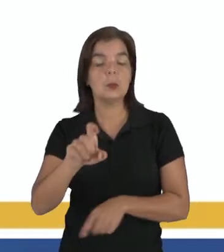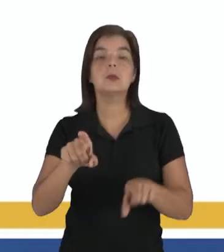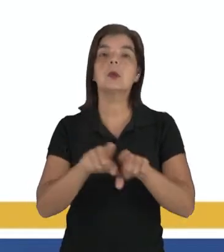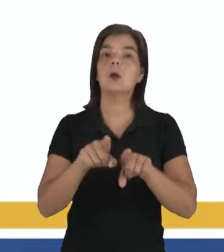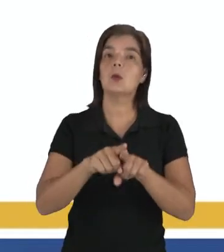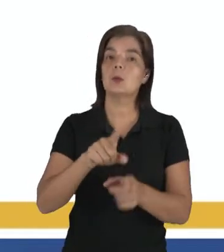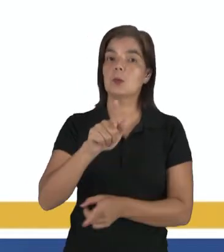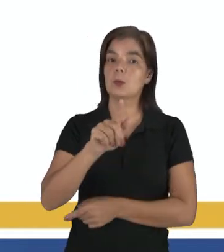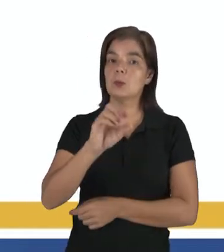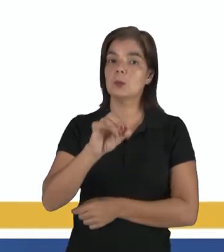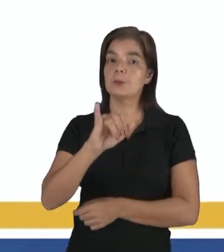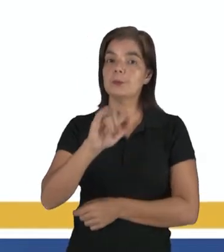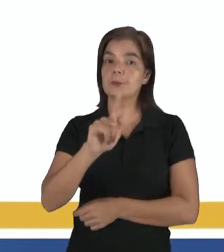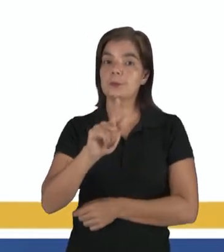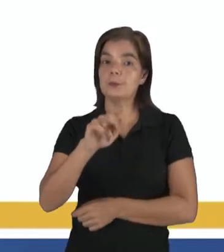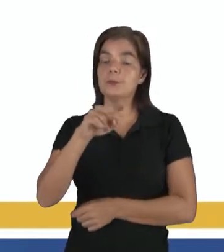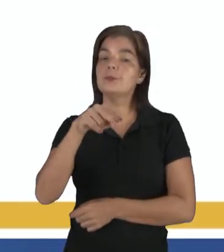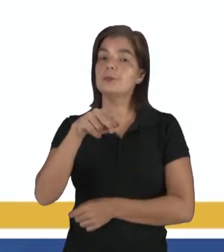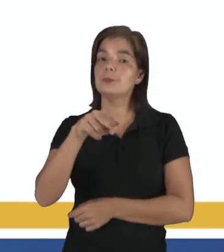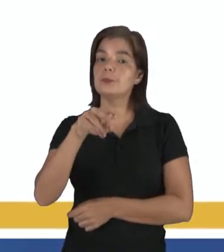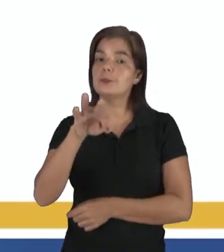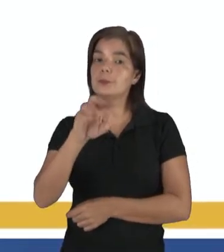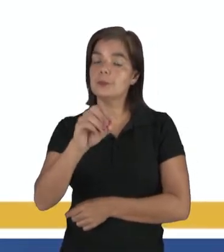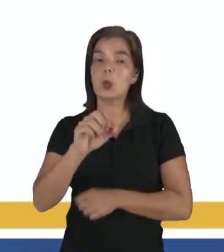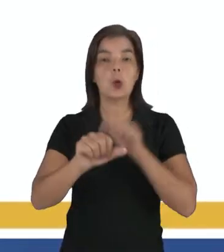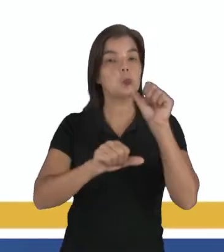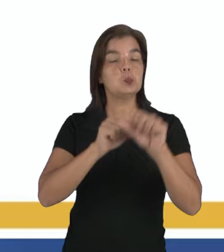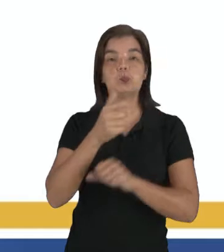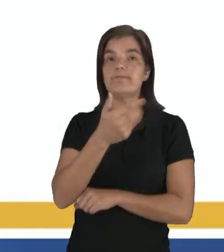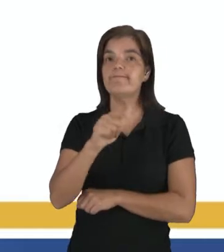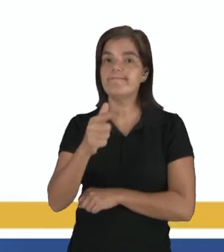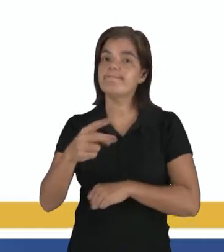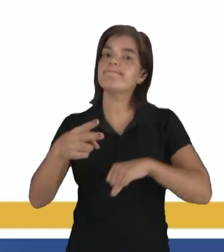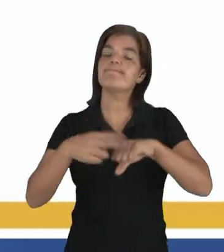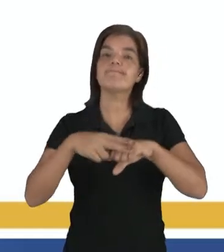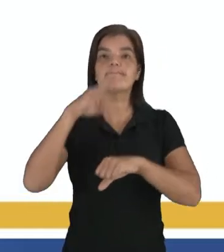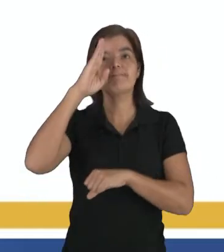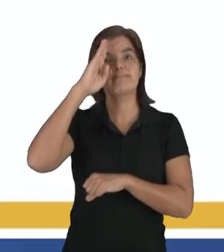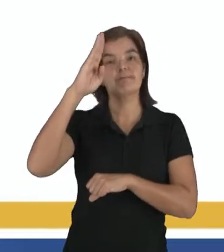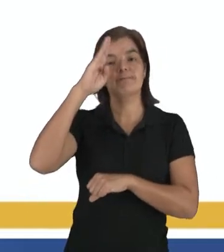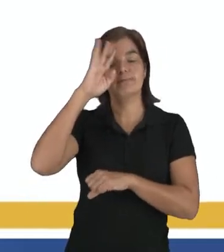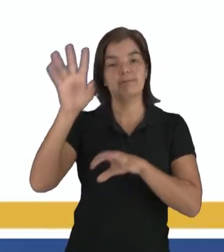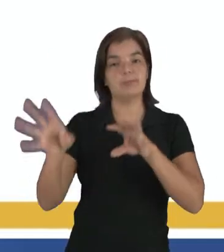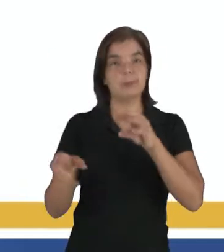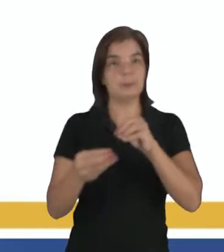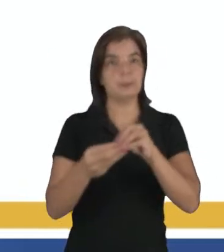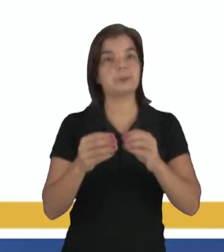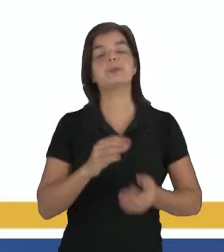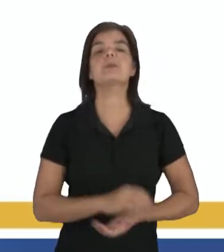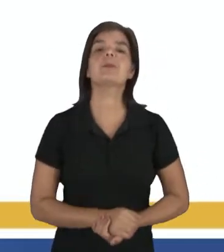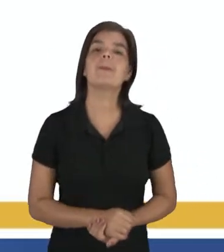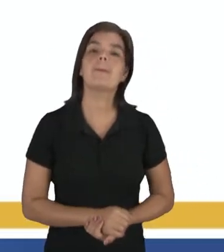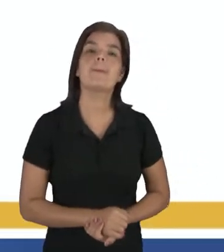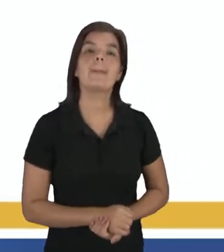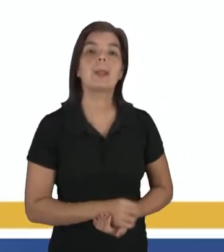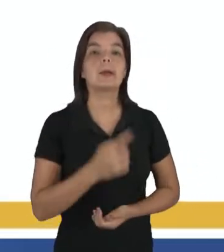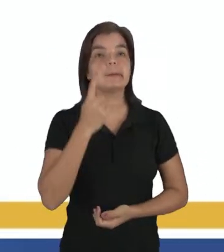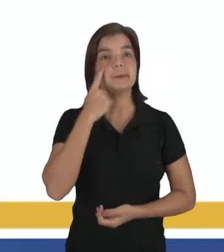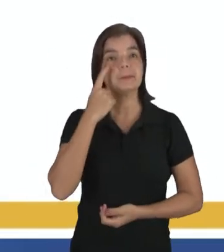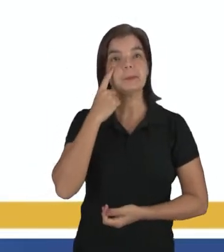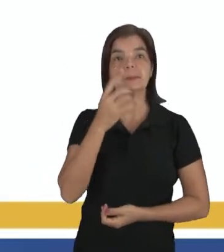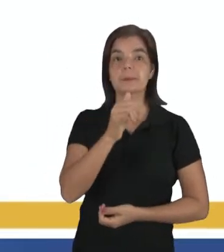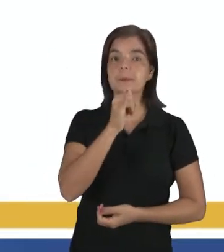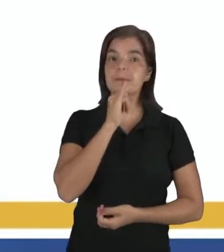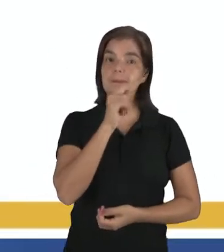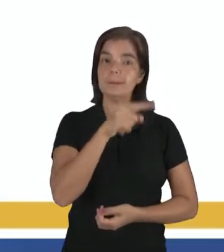going to, dessa mesma forma, ele não tem alteração, o seu verbo principal e, por último, você usa um complemento. E aí eu trouxe um exemplo